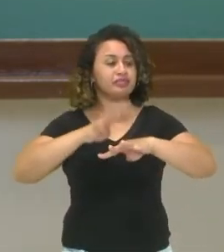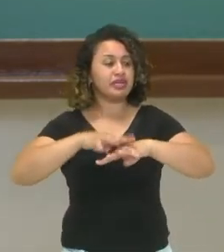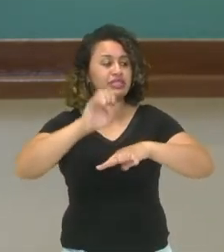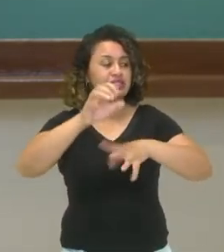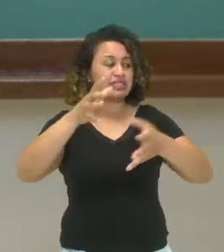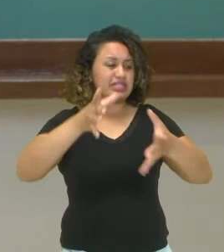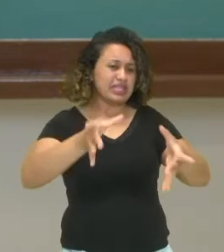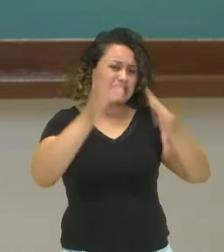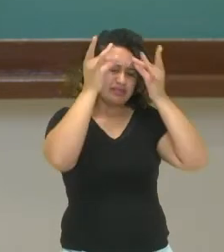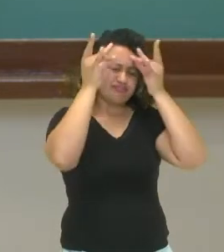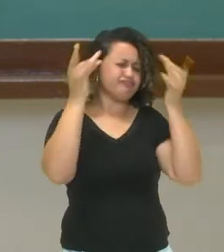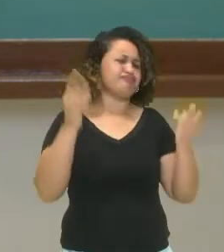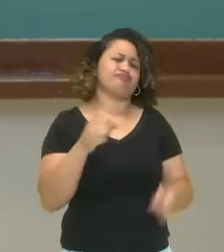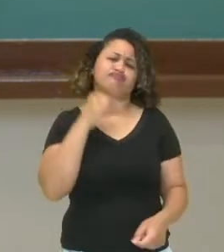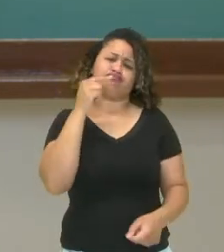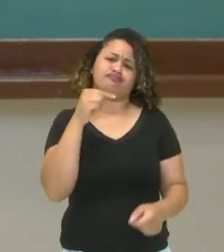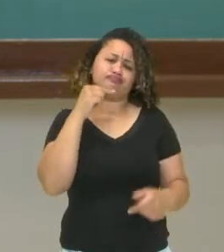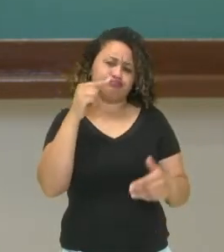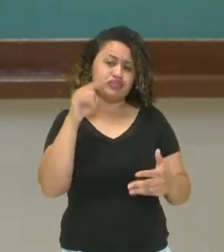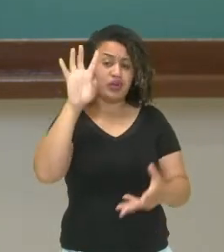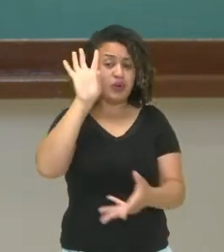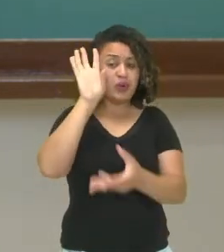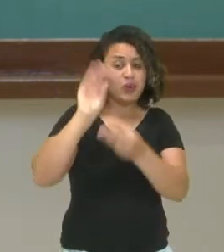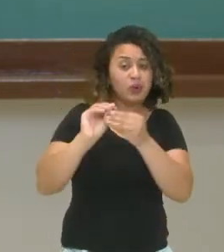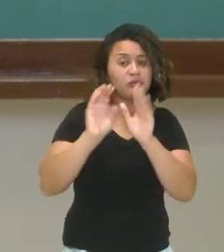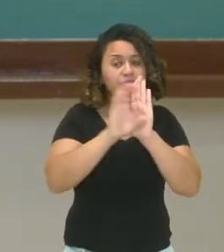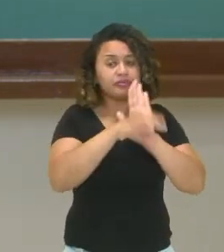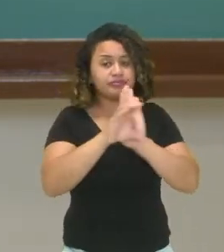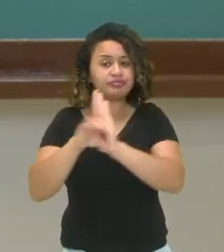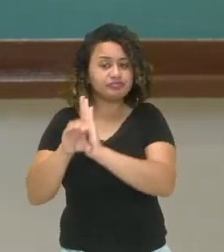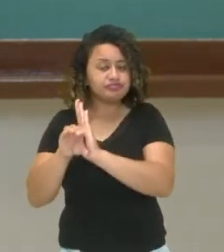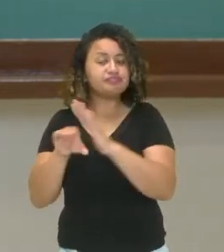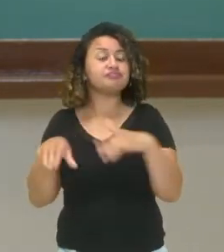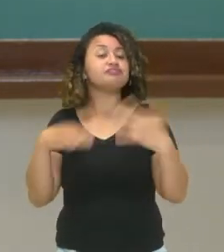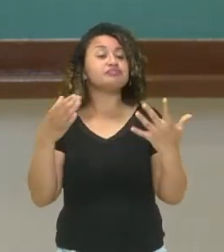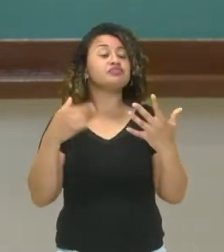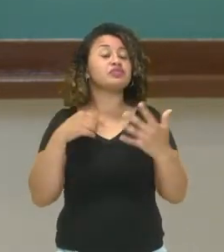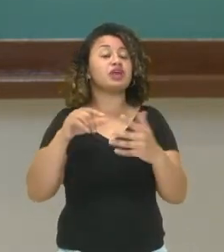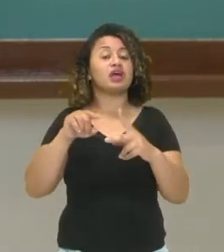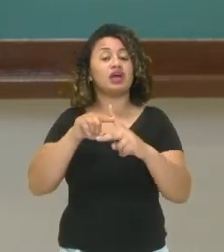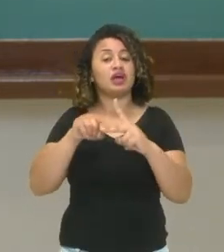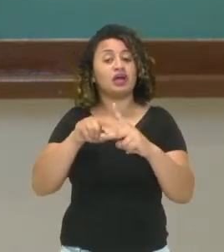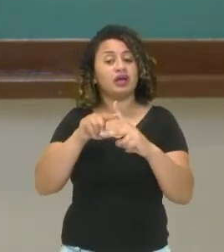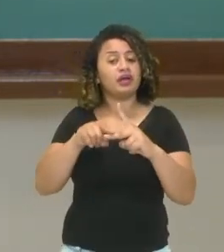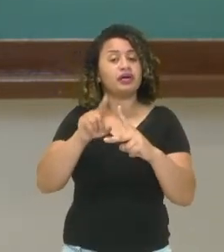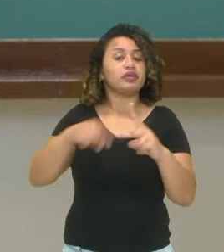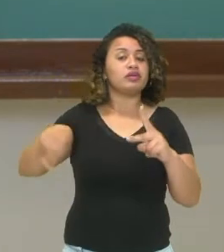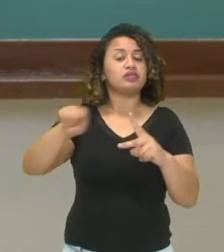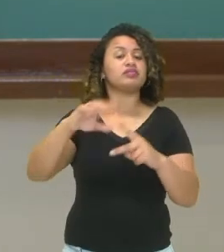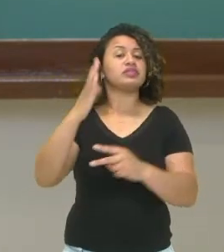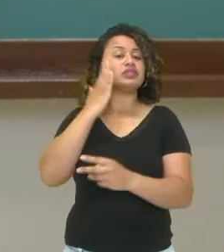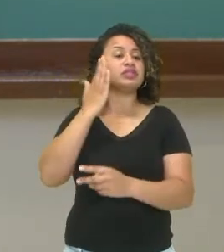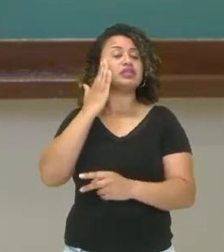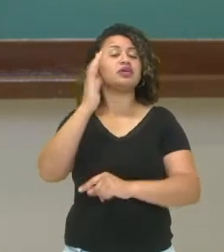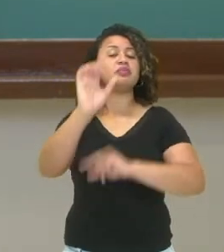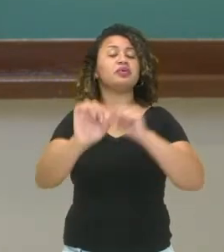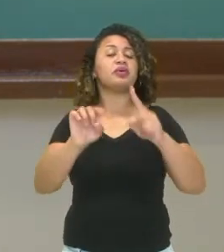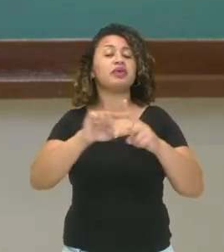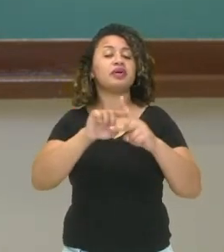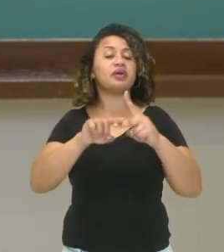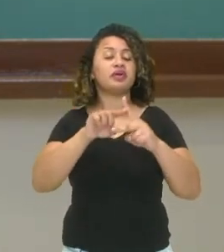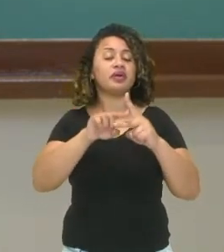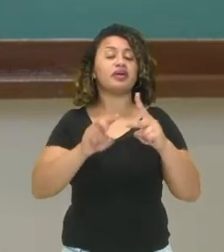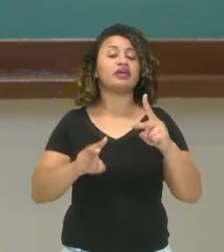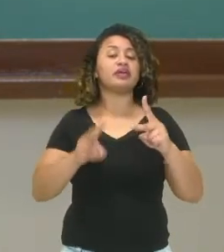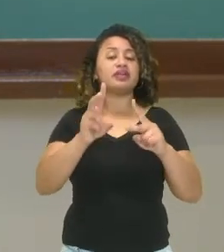vai se dar mal. E compreender os conceitos. Então, quando eu falo ângulo agora, vocês já sabem que o ângulo a gente sempre vai